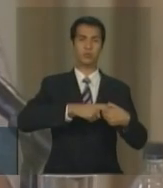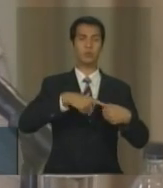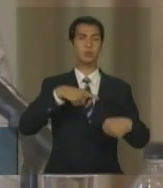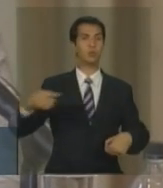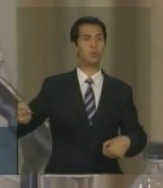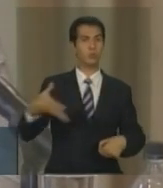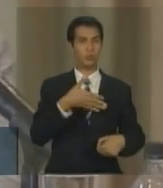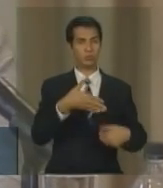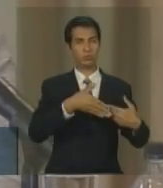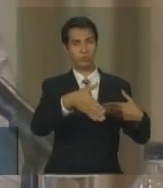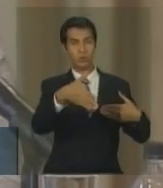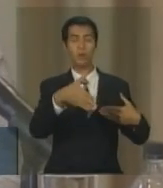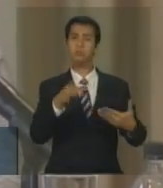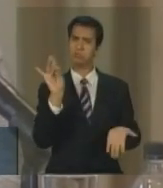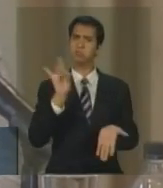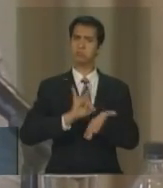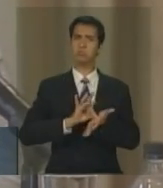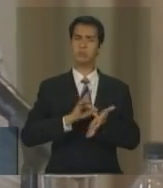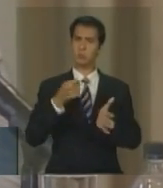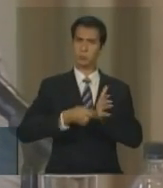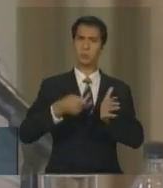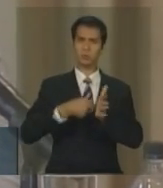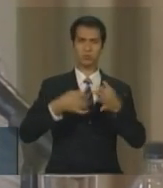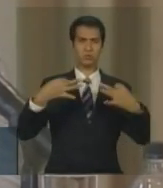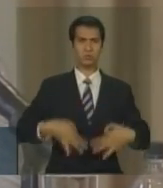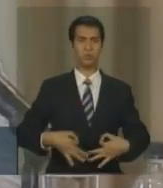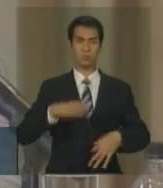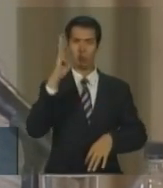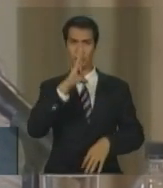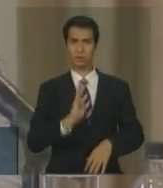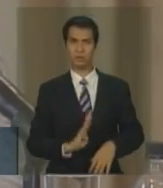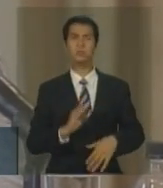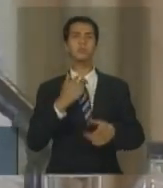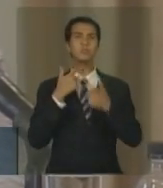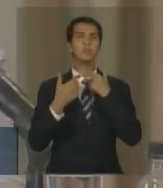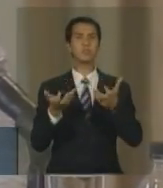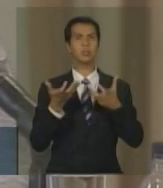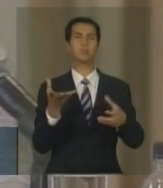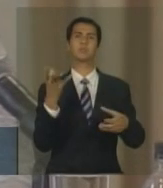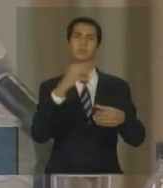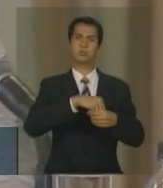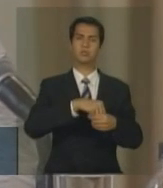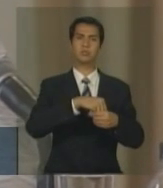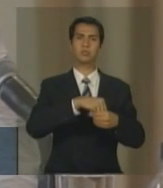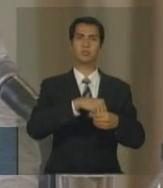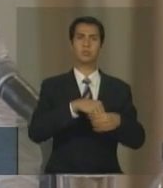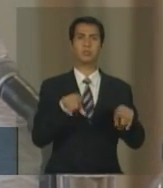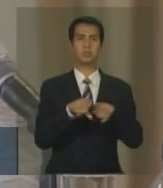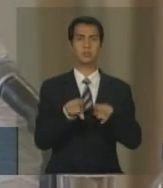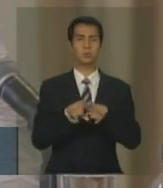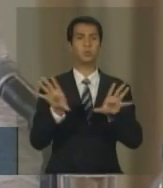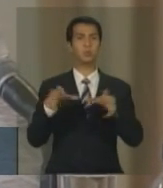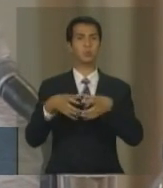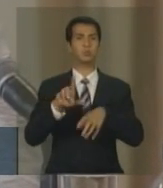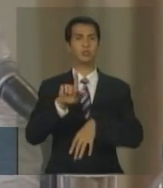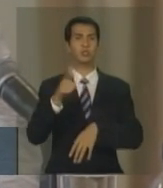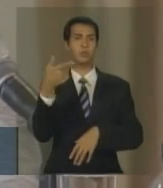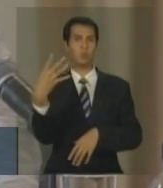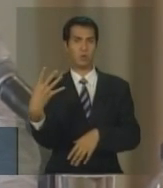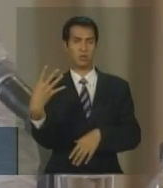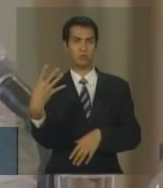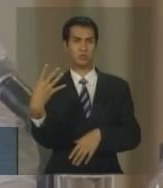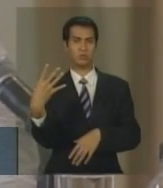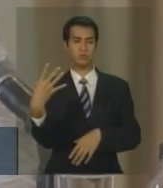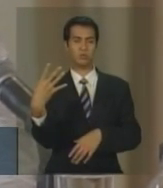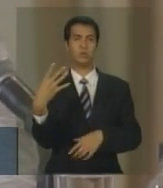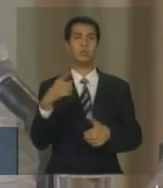são pleitos justos e legítimos. O Brasil pleiteia ser membro permanente, junto com o grupo do G4. Se eu não me